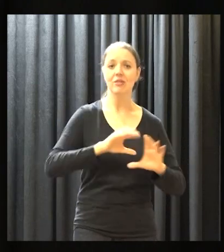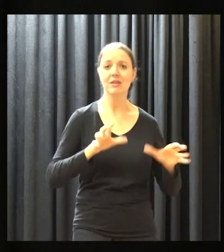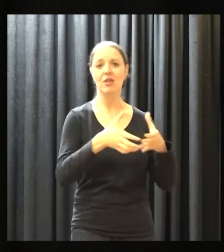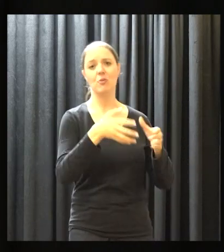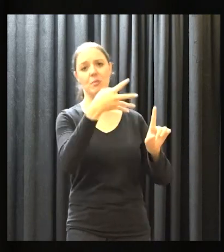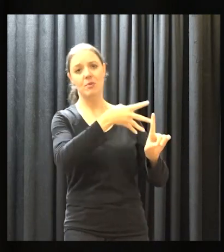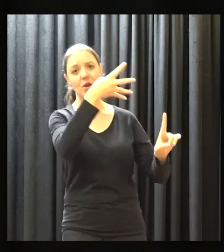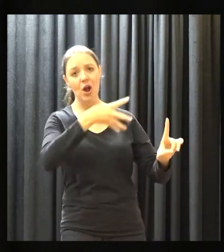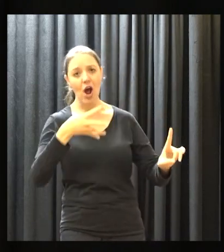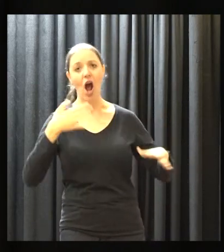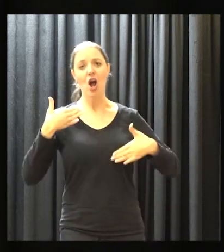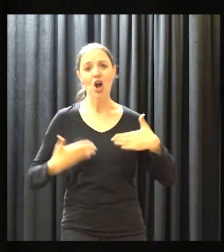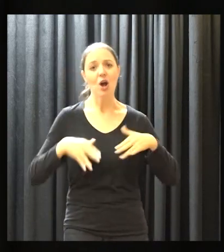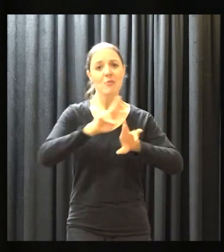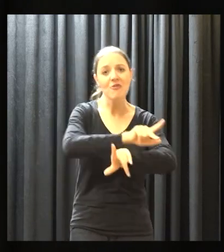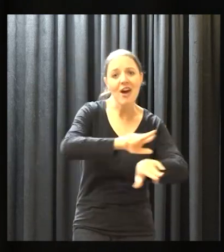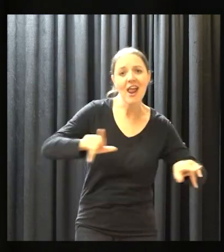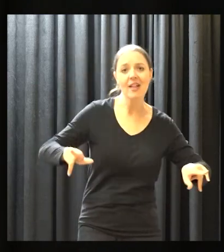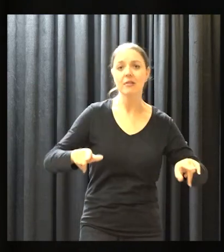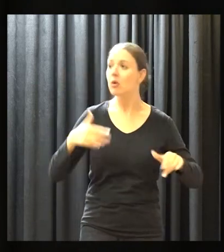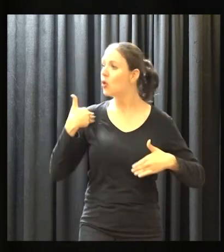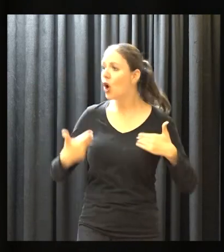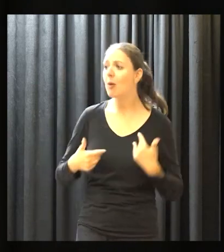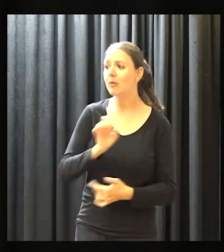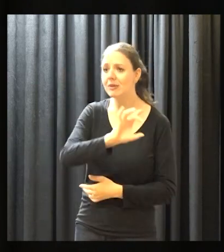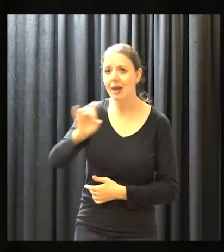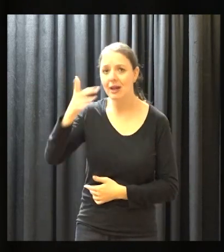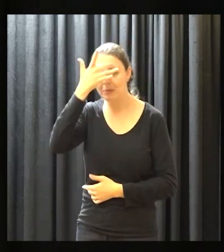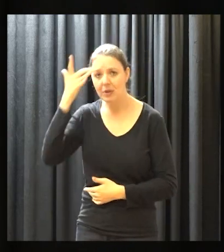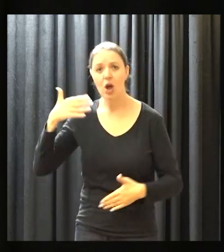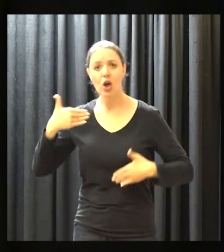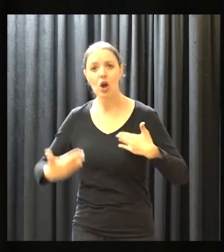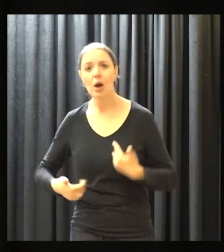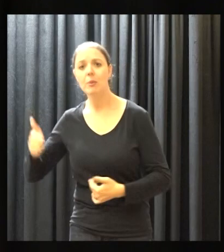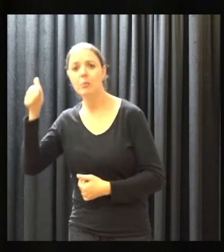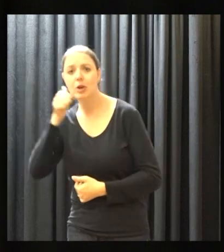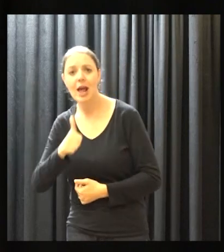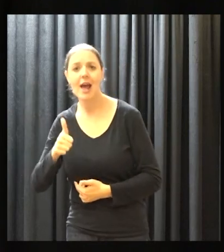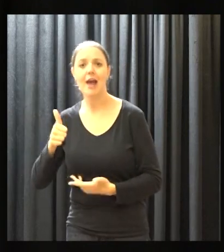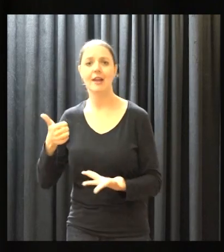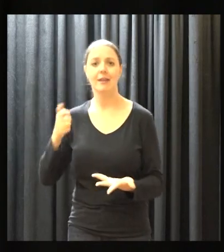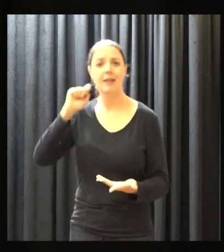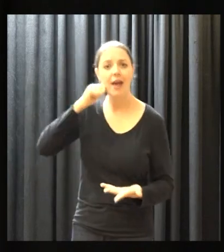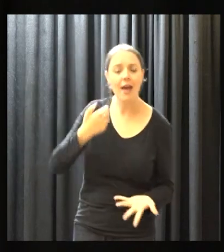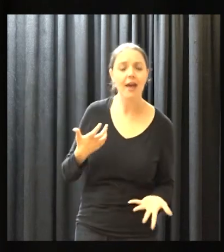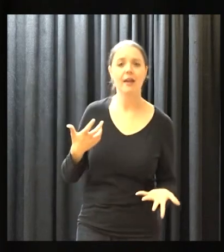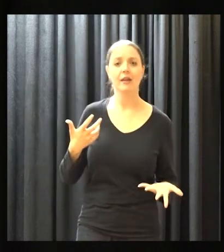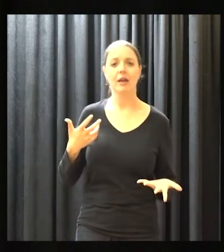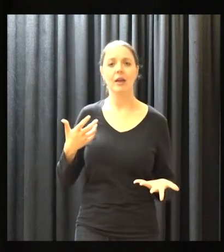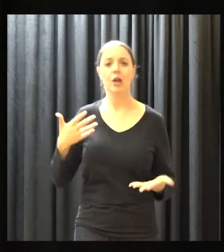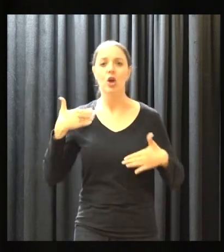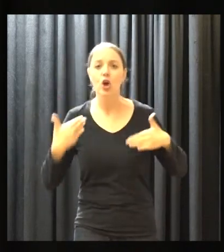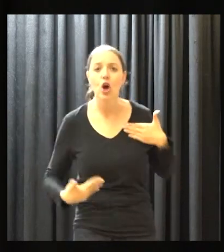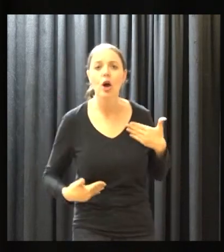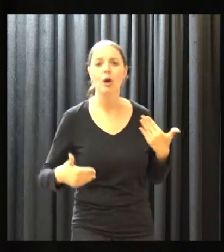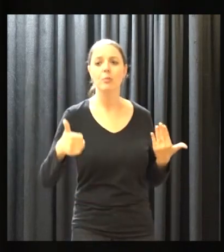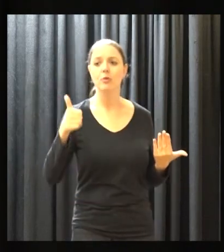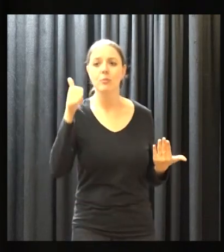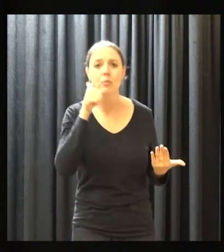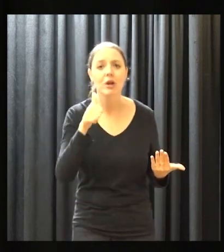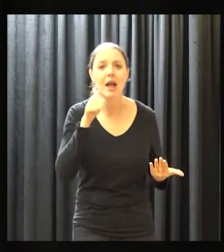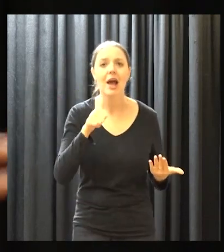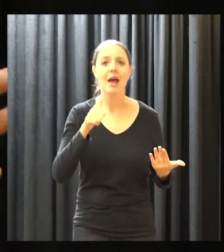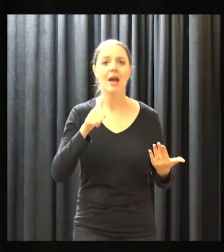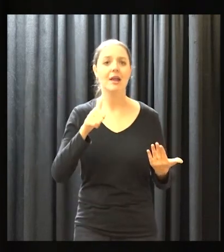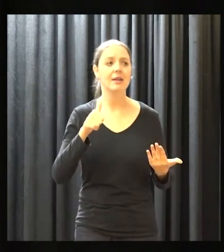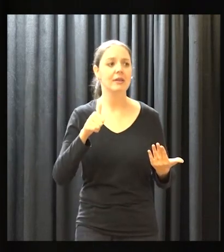Pode ser os corpos difíceis também, os corpos mulheres negras, os corpos mulheres também. Se a gente